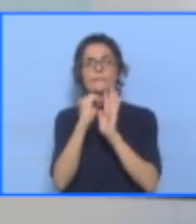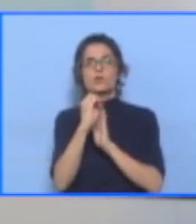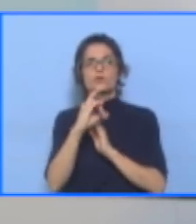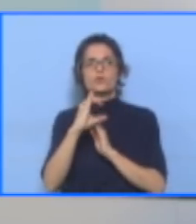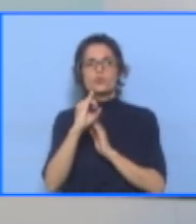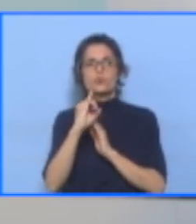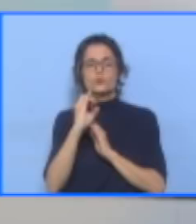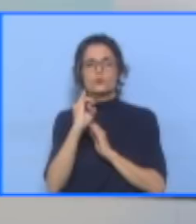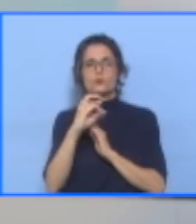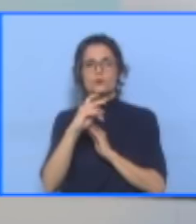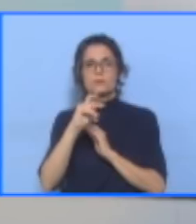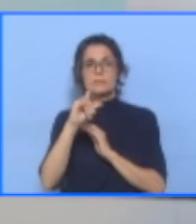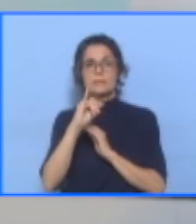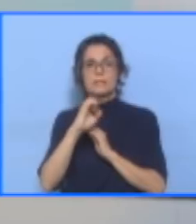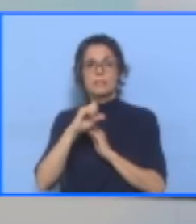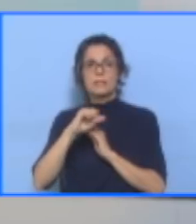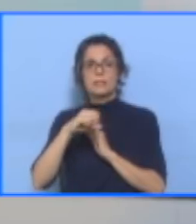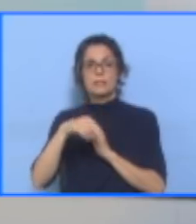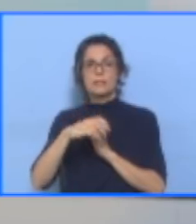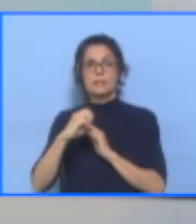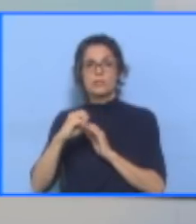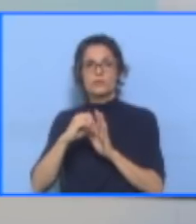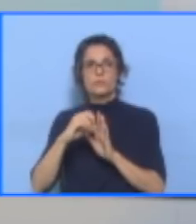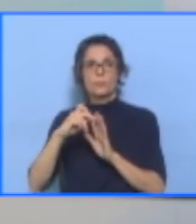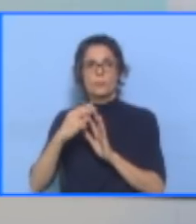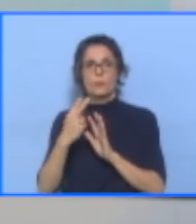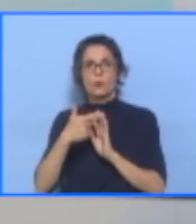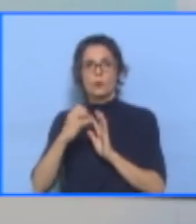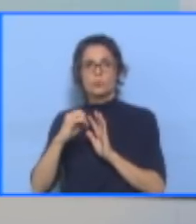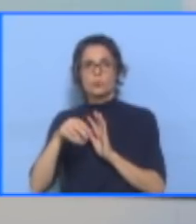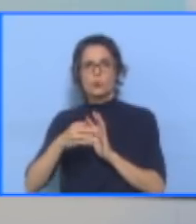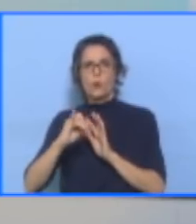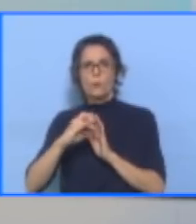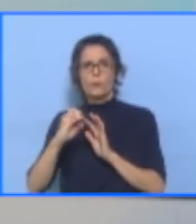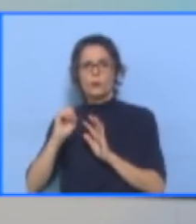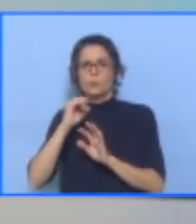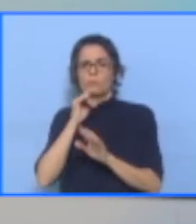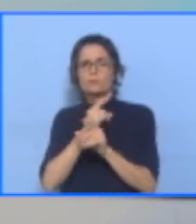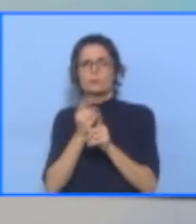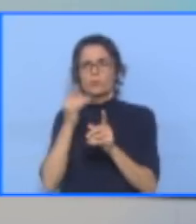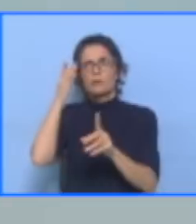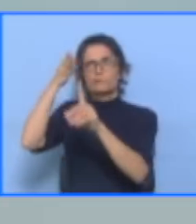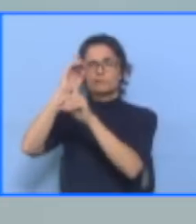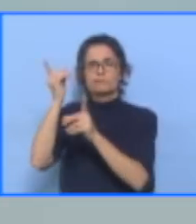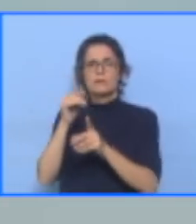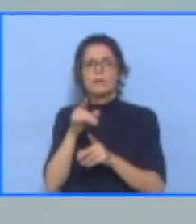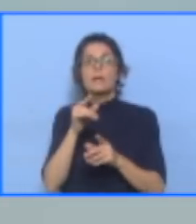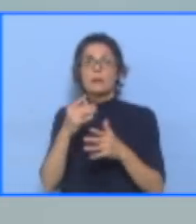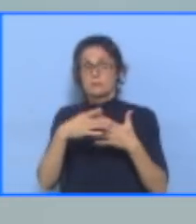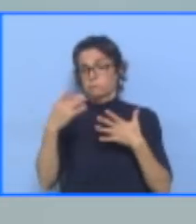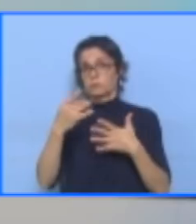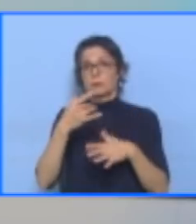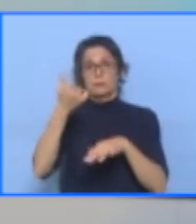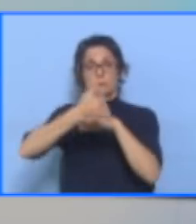também um santo nos altares desde 1935. Patrono dos estadistas também, Patrono dos estadistas, declarado